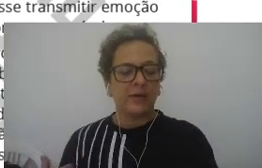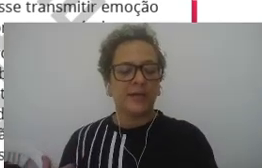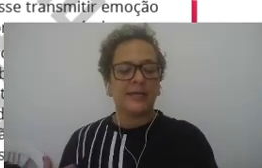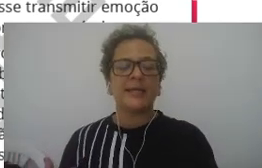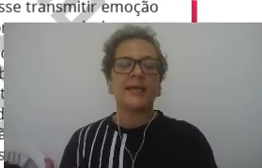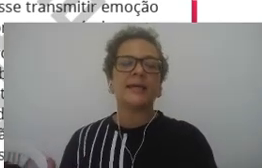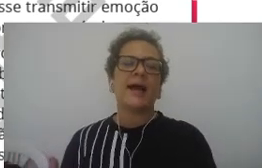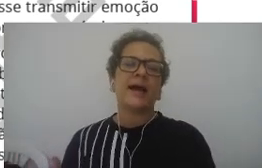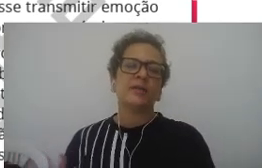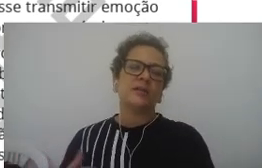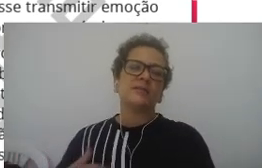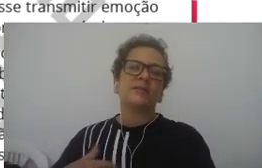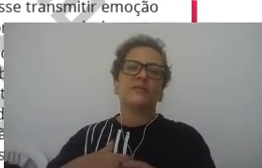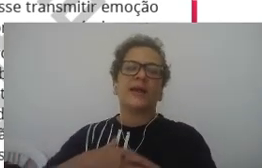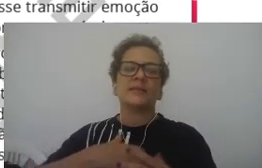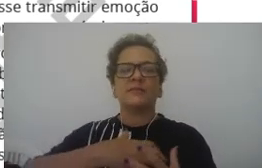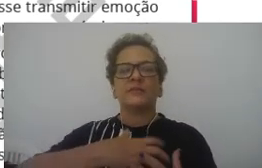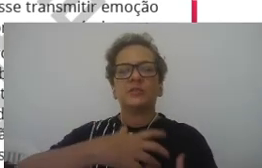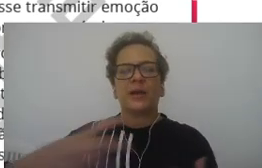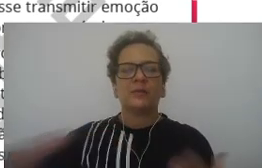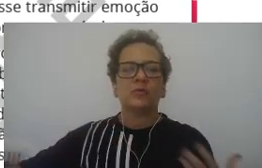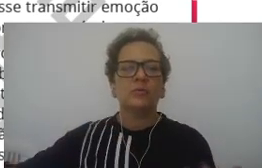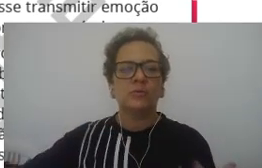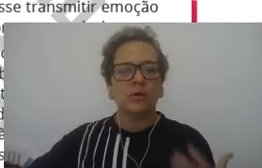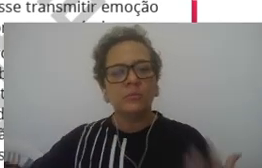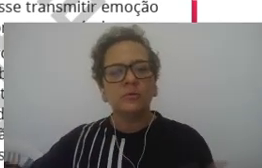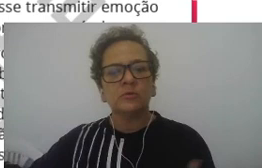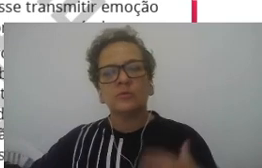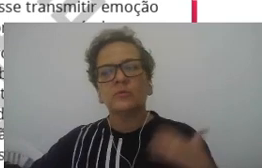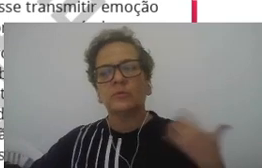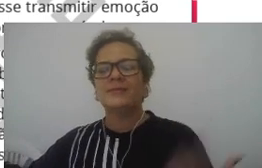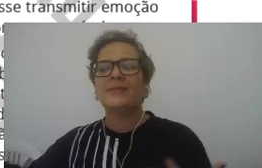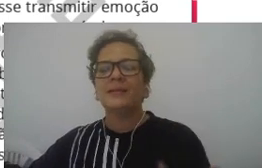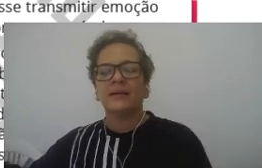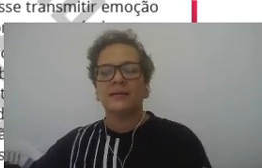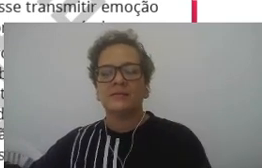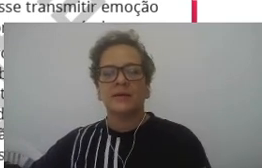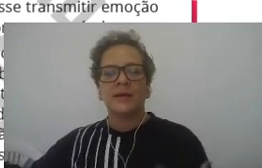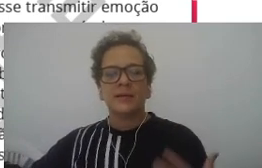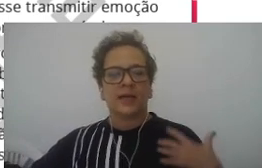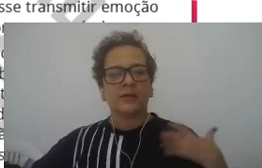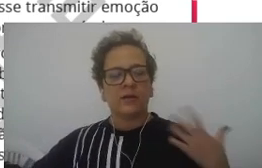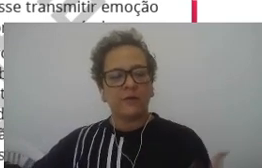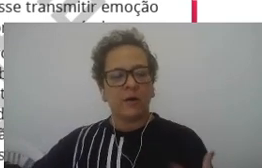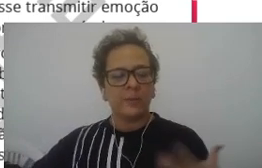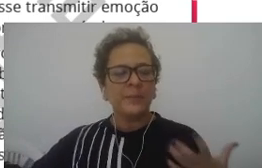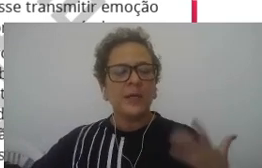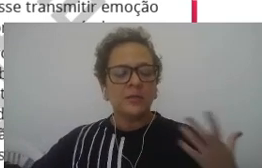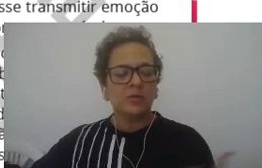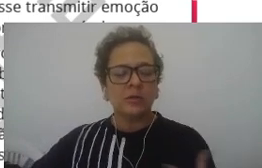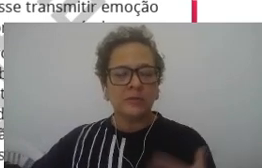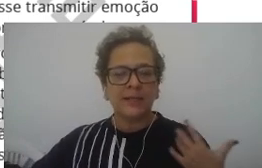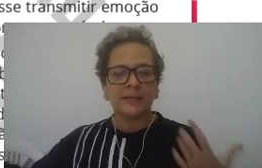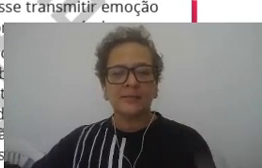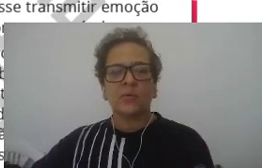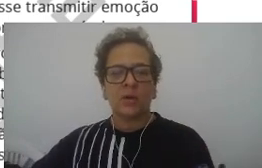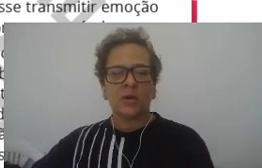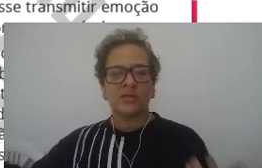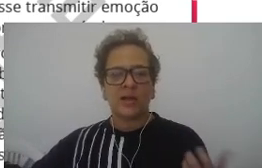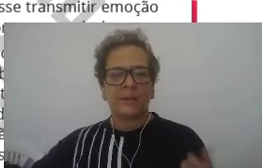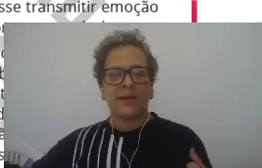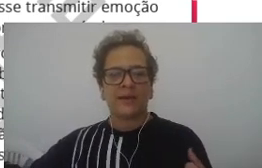clero ele queria que acha ele se ela serviço para todo todo mundo todo mundo entendesse certo uma forma de